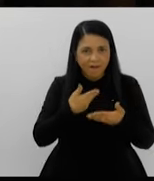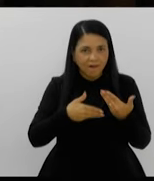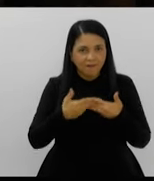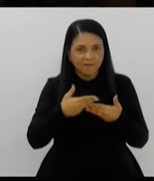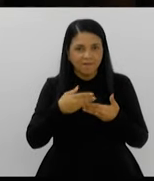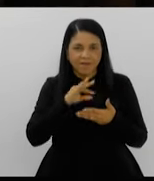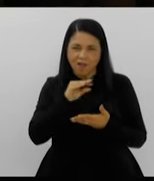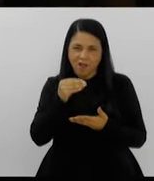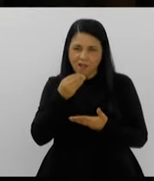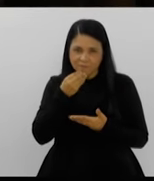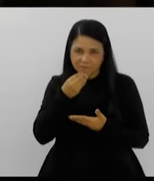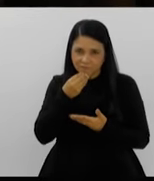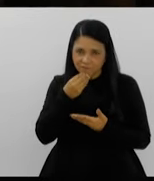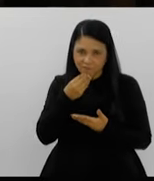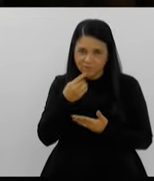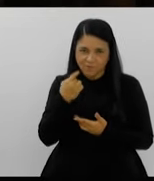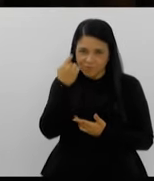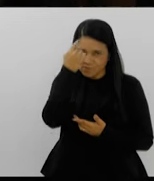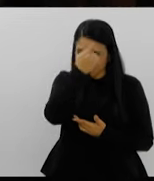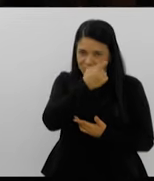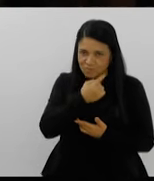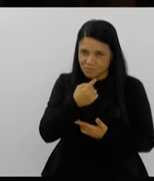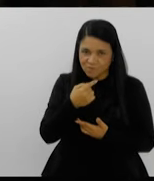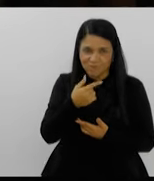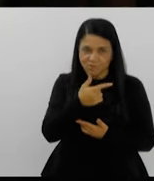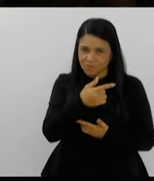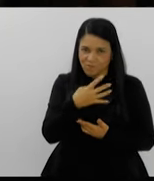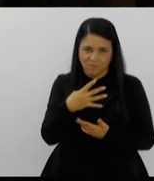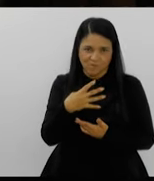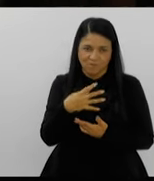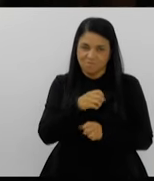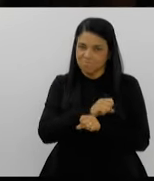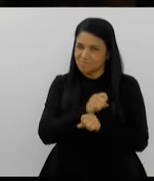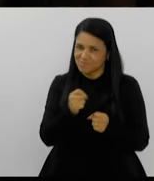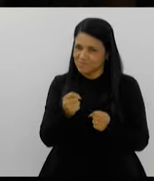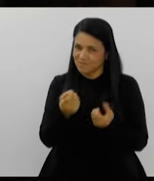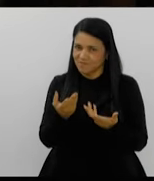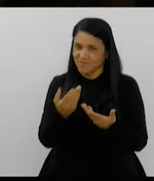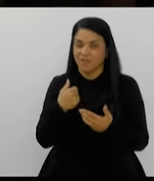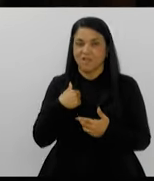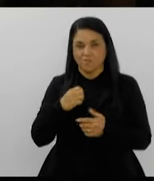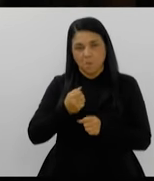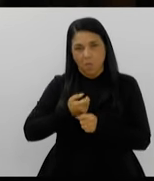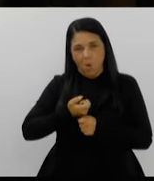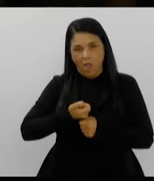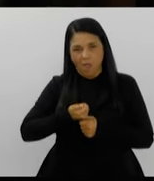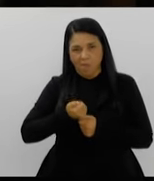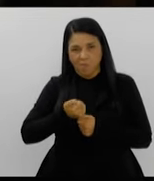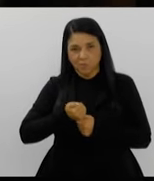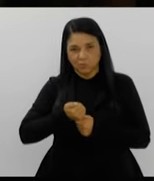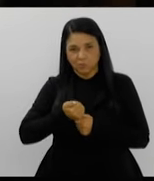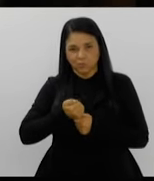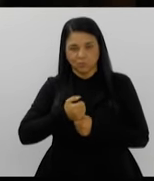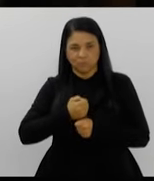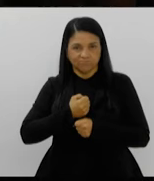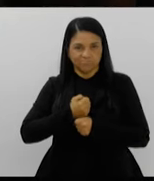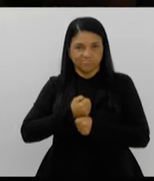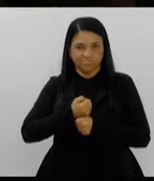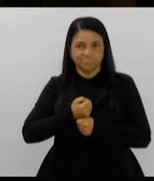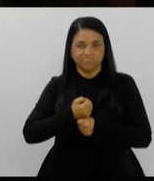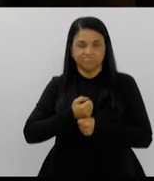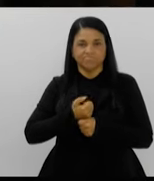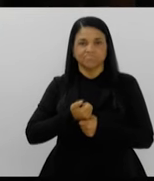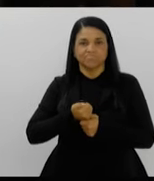foi realizada em 24 horas. Então fica aqui o meu repúdio, em primeiro lugar,